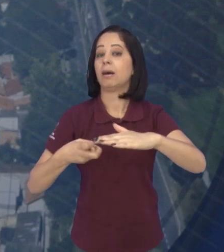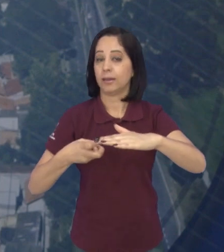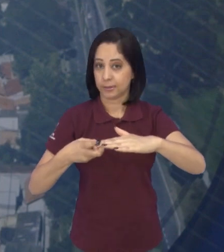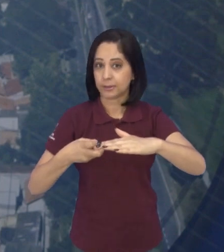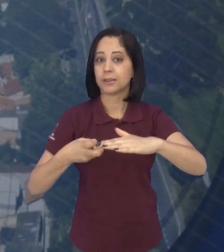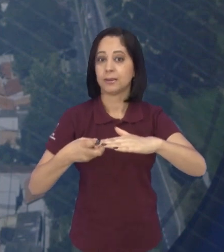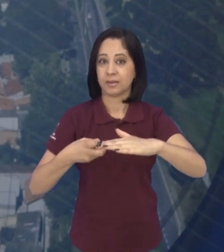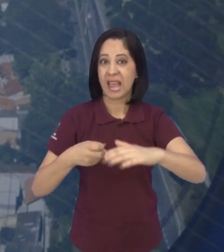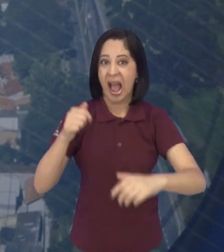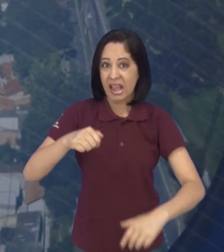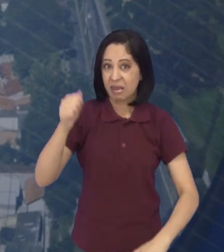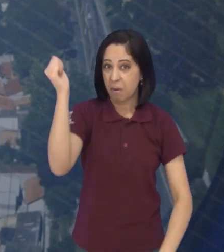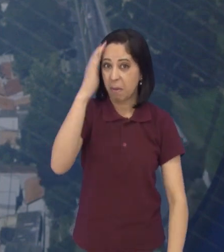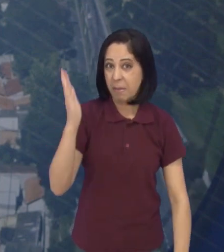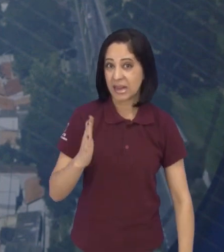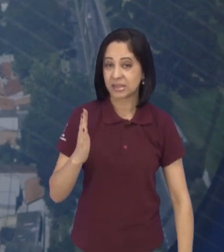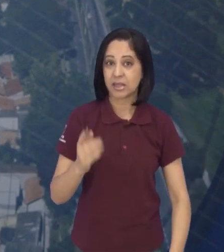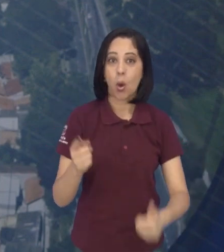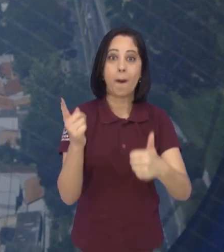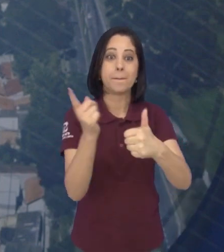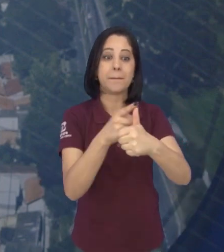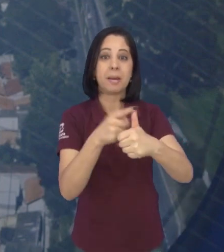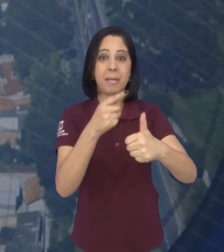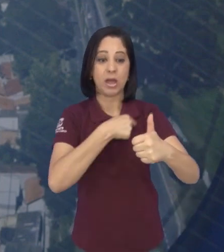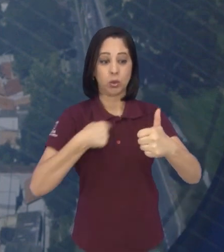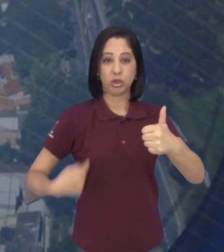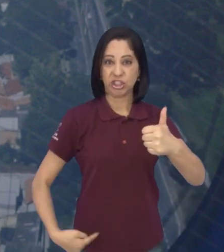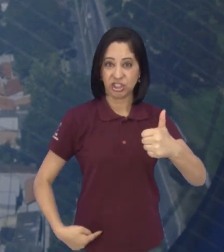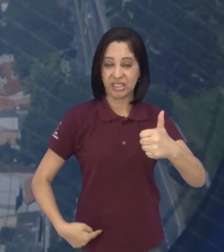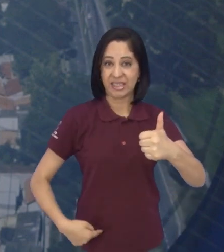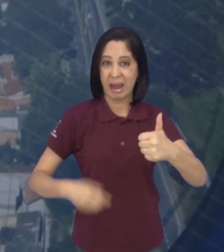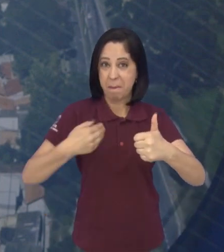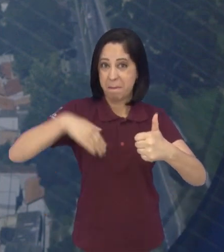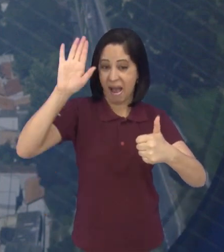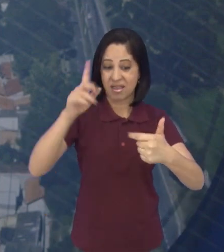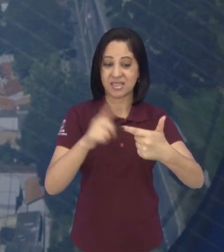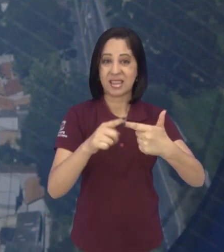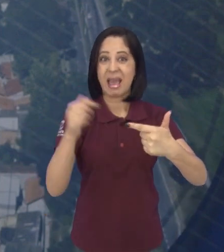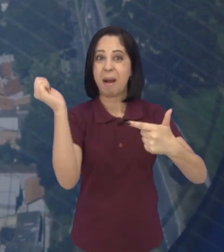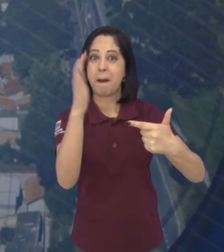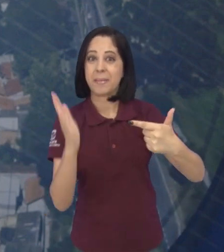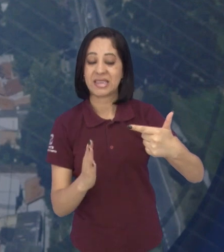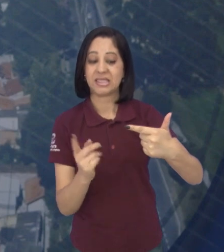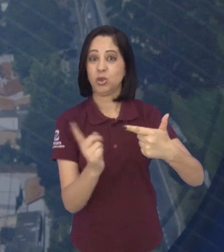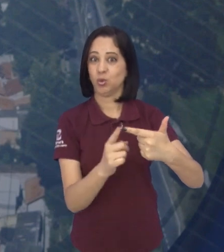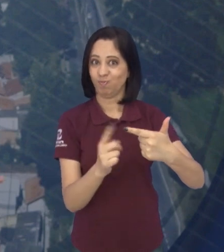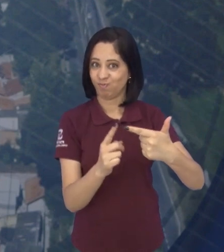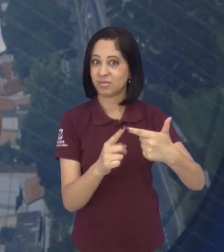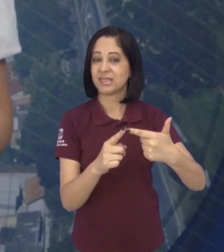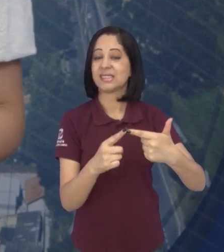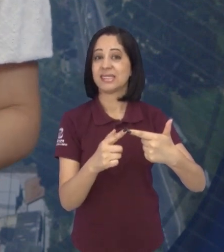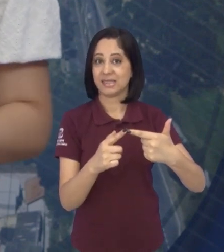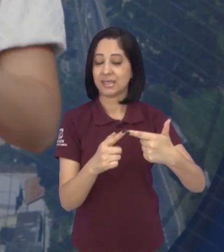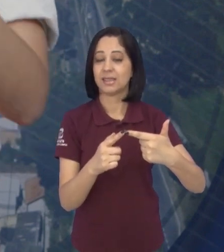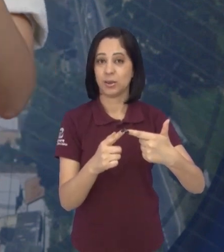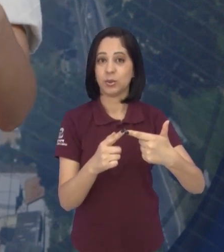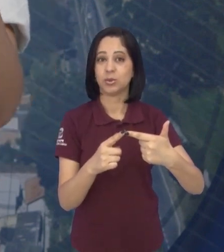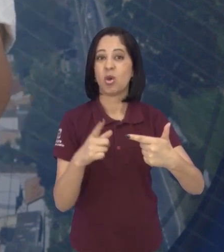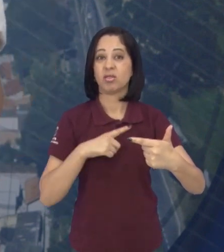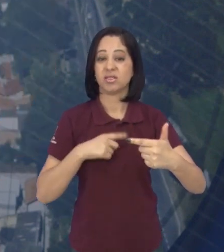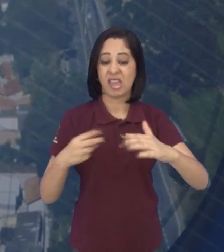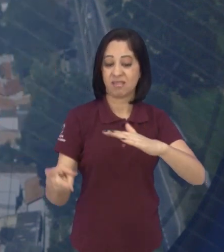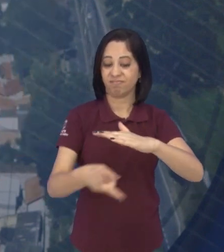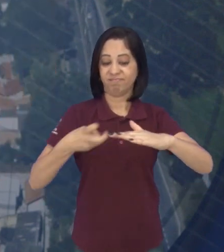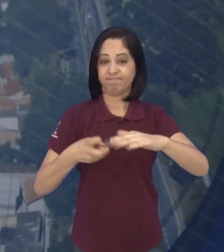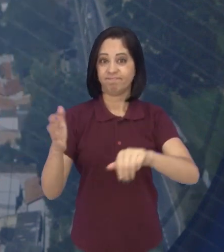O país só perde apenas para a China. Então, Fábio, vamos começar repercutindo com essa questão, né? A gente tem